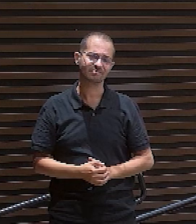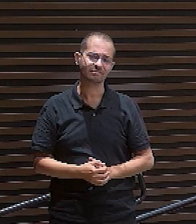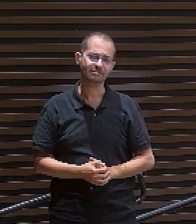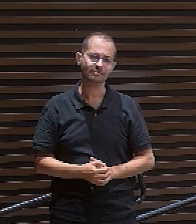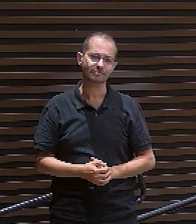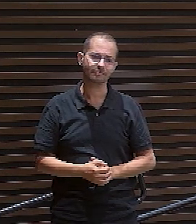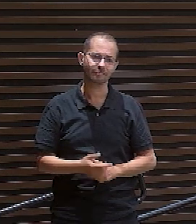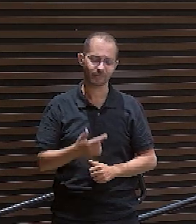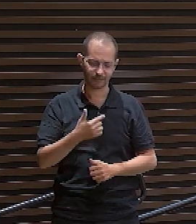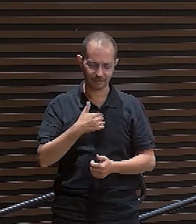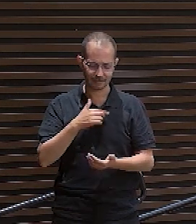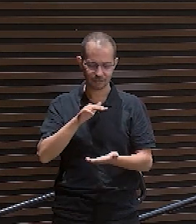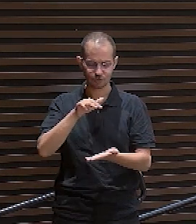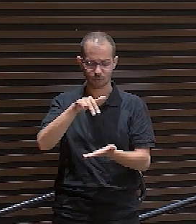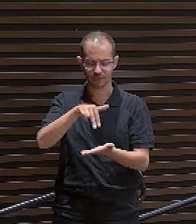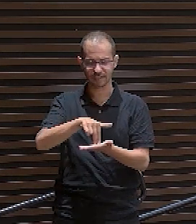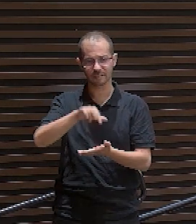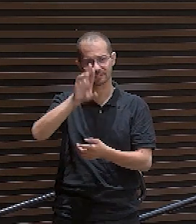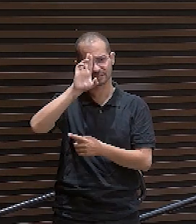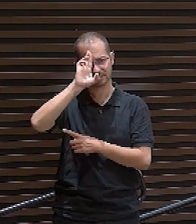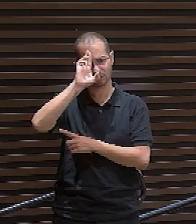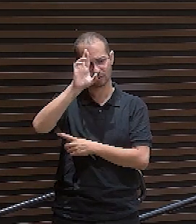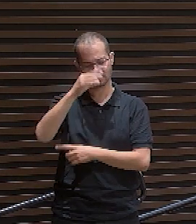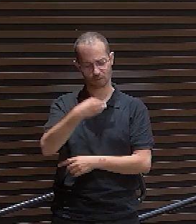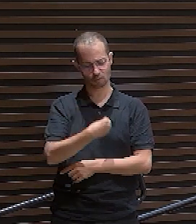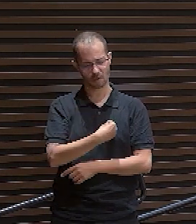Estou aqui, Senhor, na tua presença.